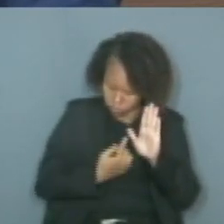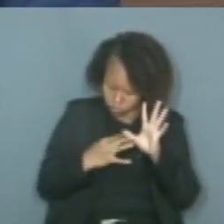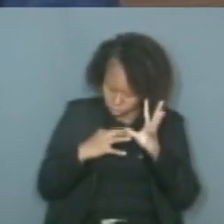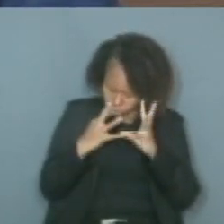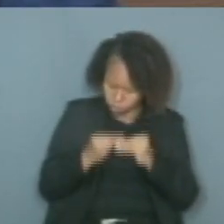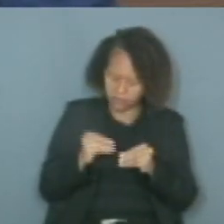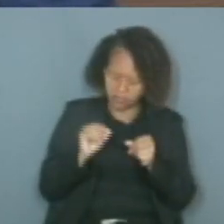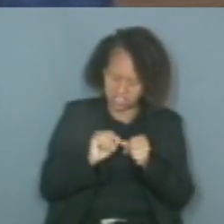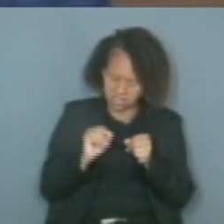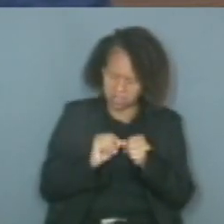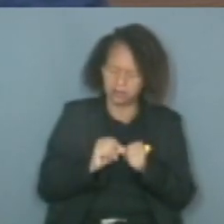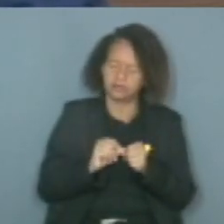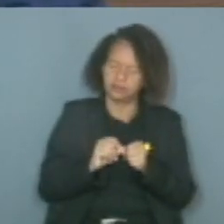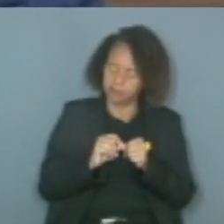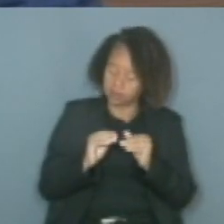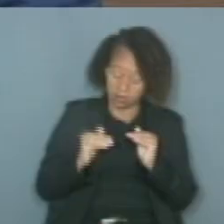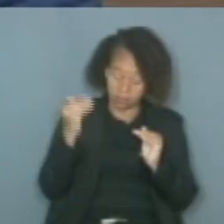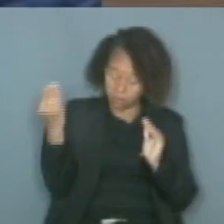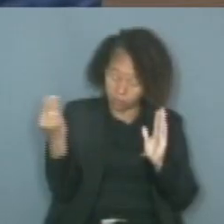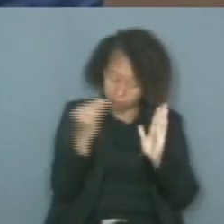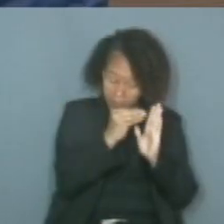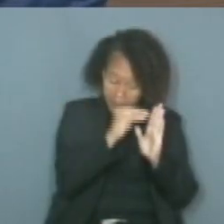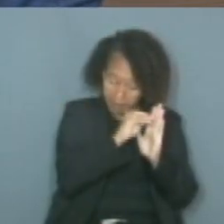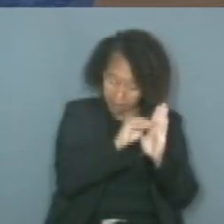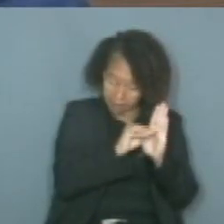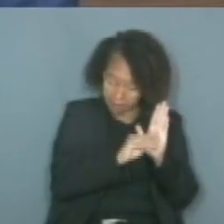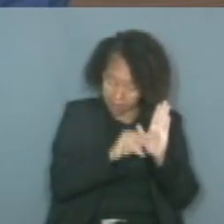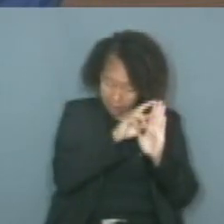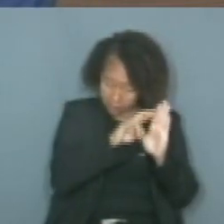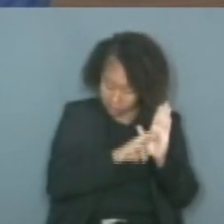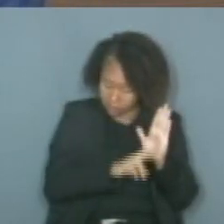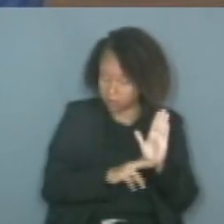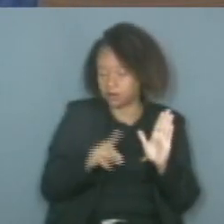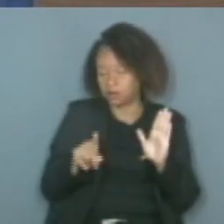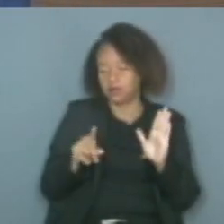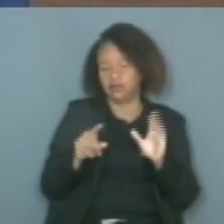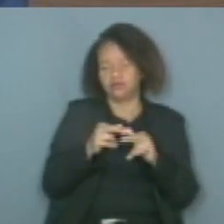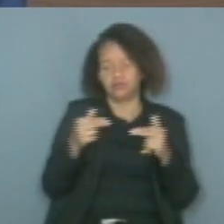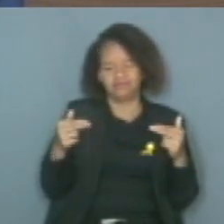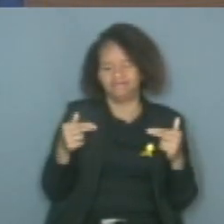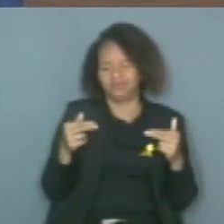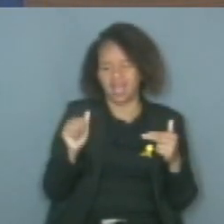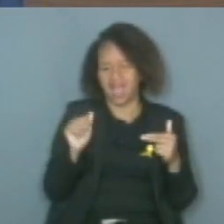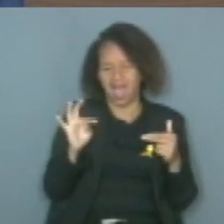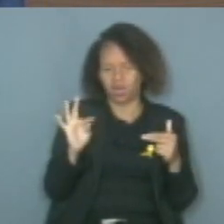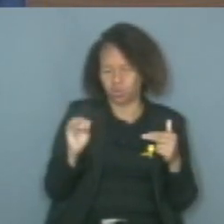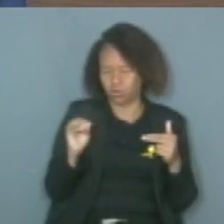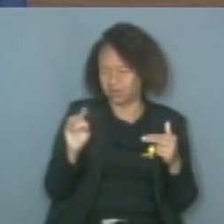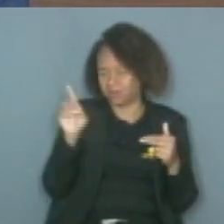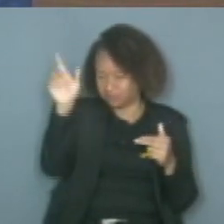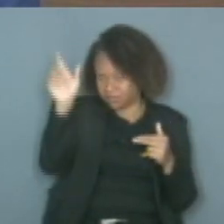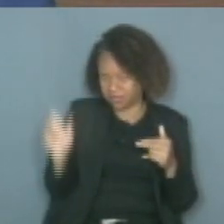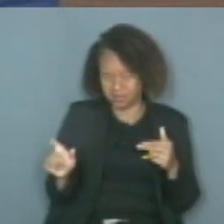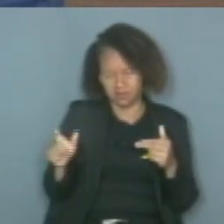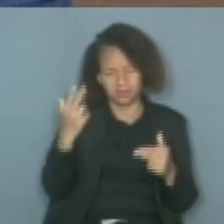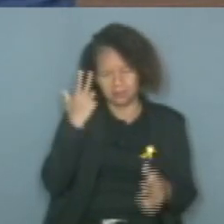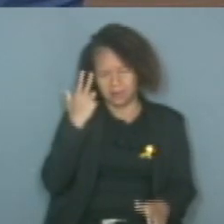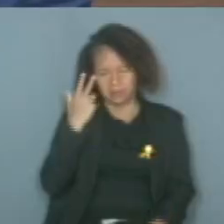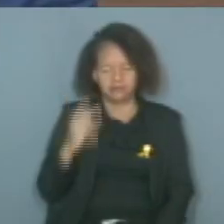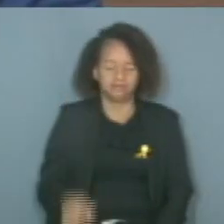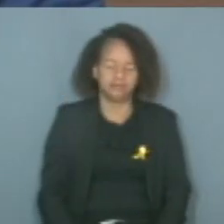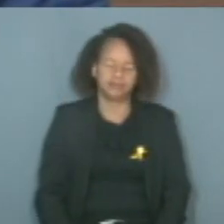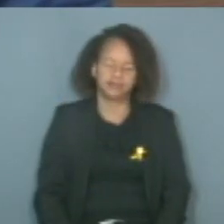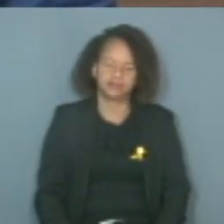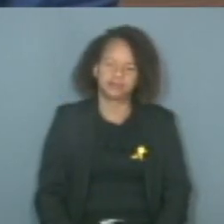que fazemos está sobre ele. E um ato que ele fez, isso não é normal. Além de tudo